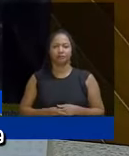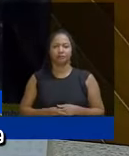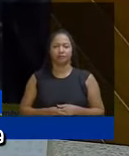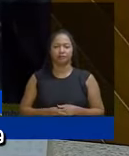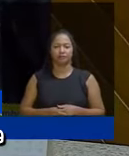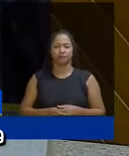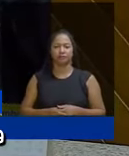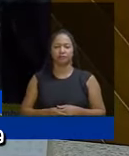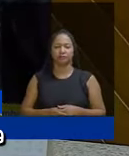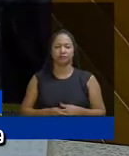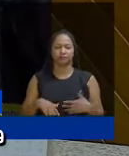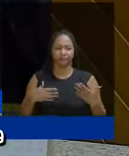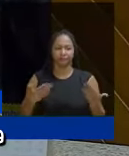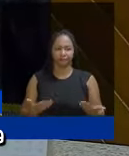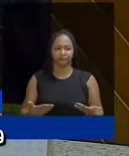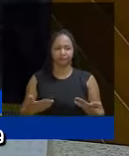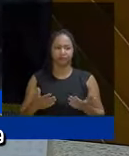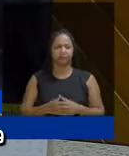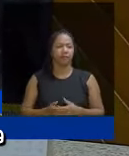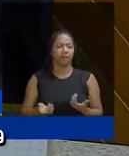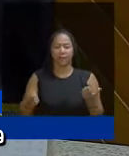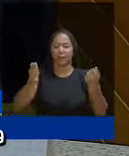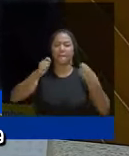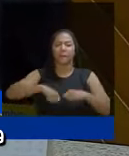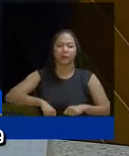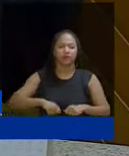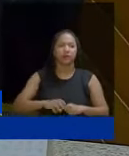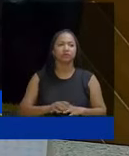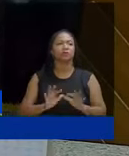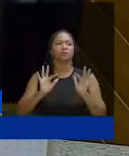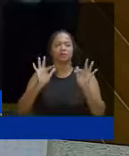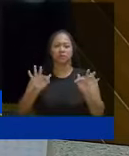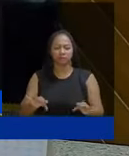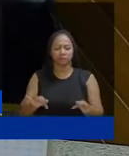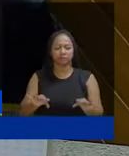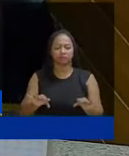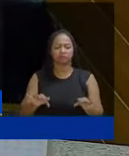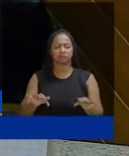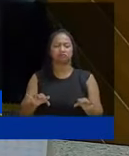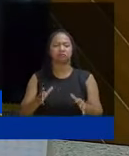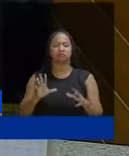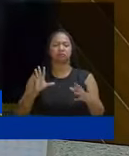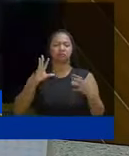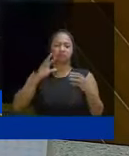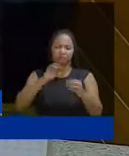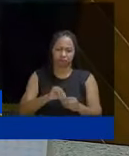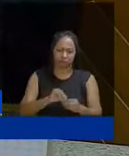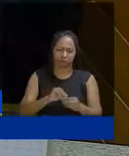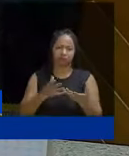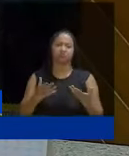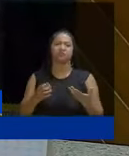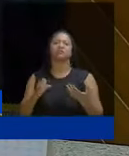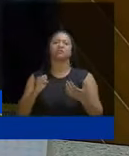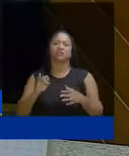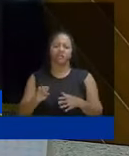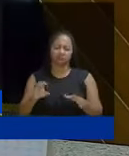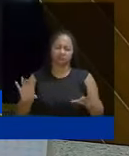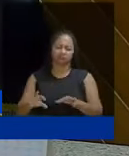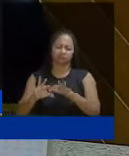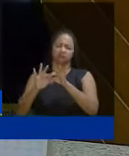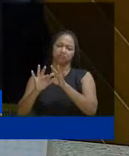Tanto é assim que não foi possível concluir-se o convênio, ele foi interrompido,